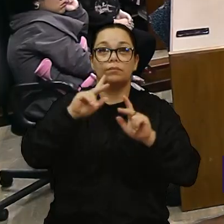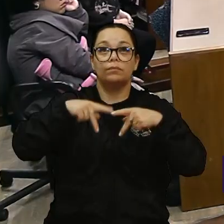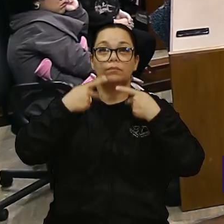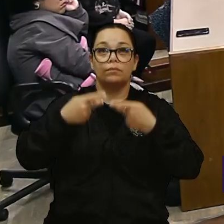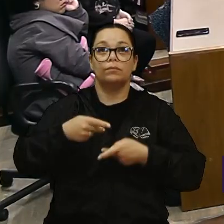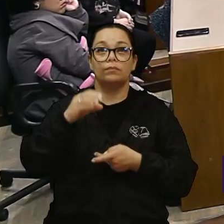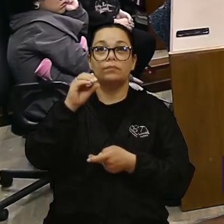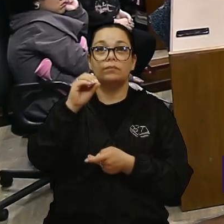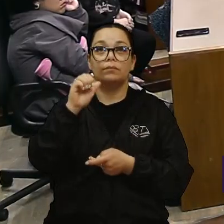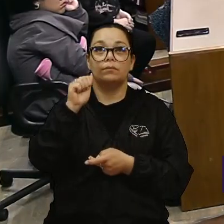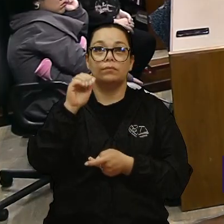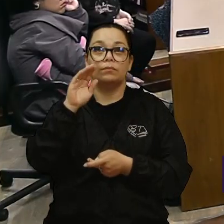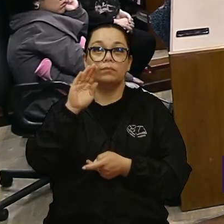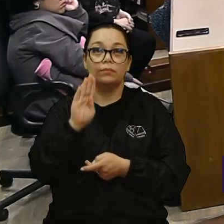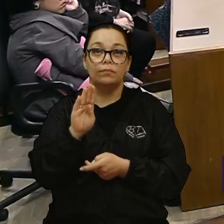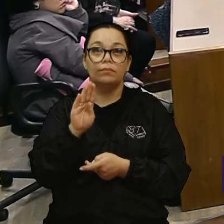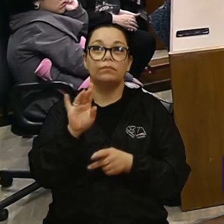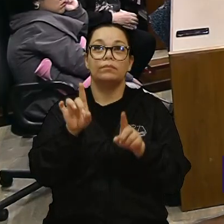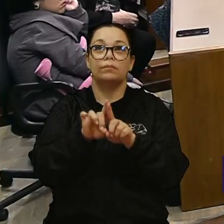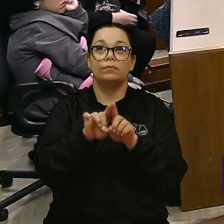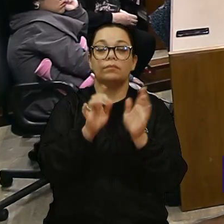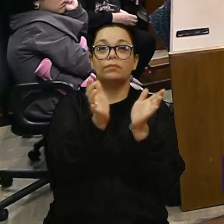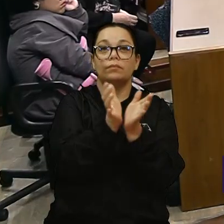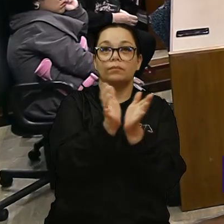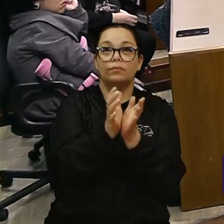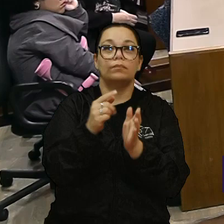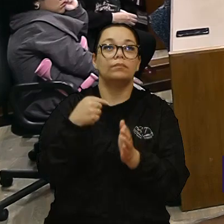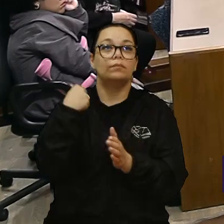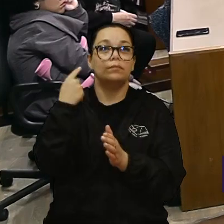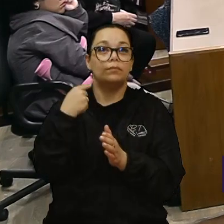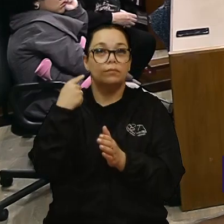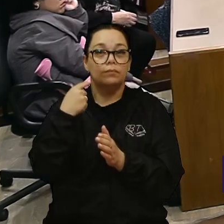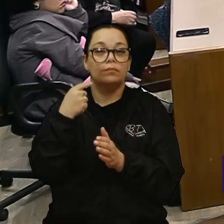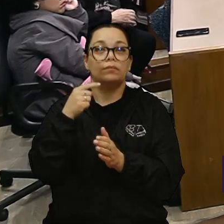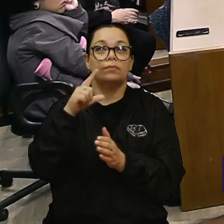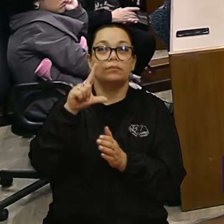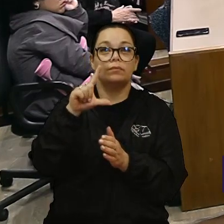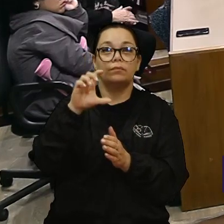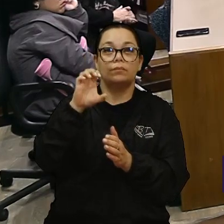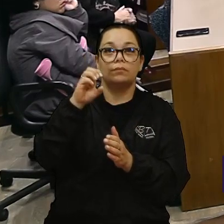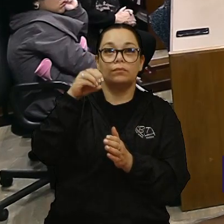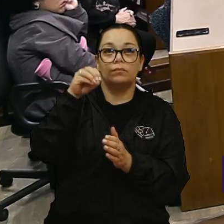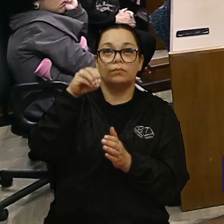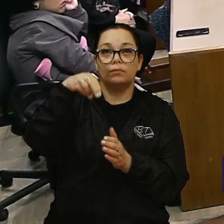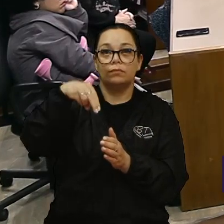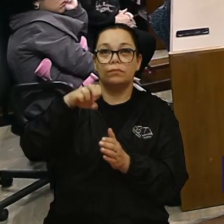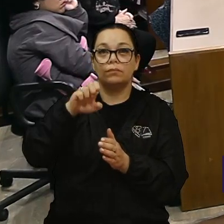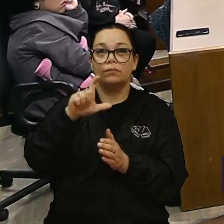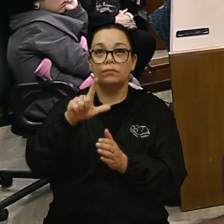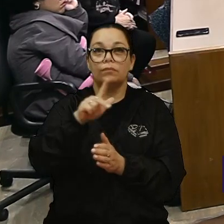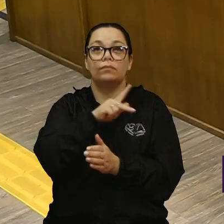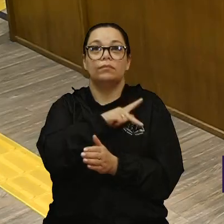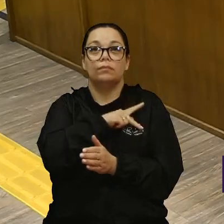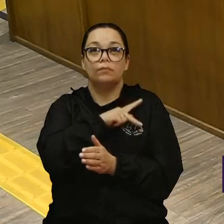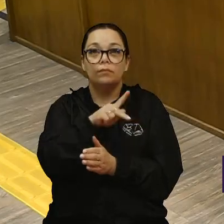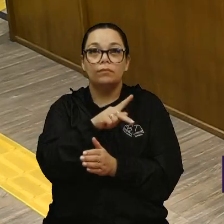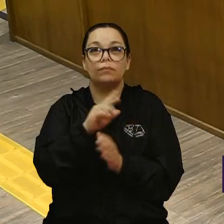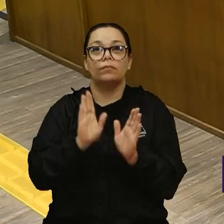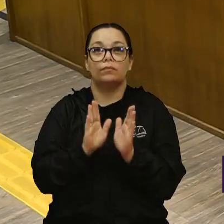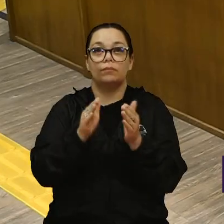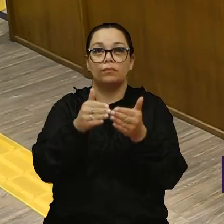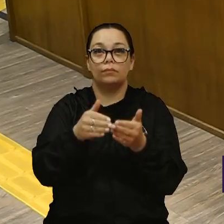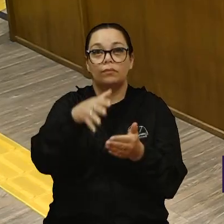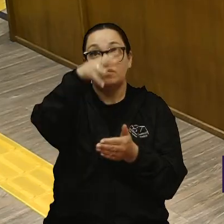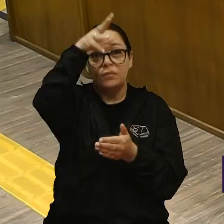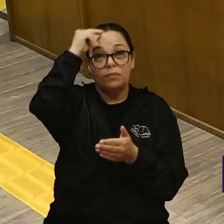OAB, ao meu colega também advogado, Leondel, que é o presidente do Conselho